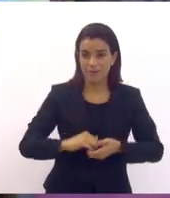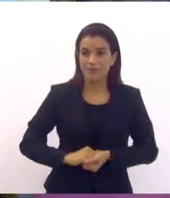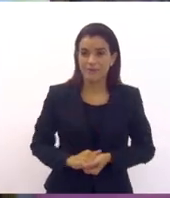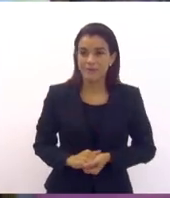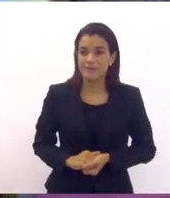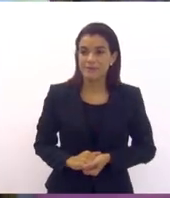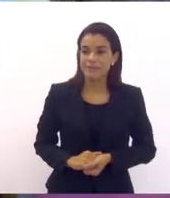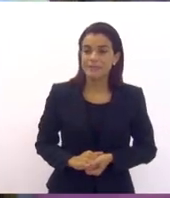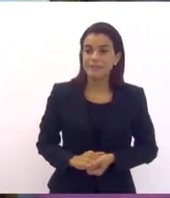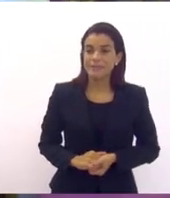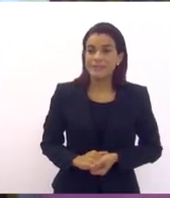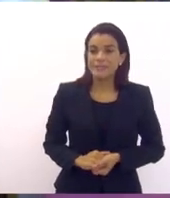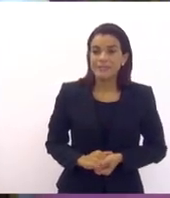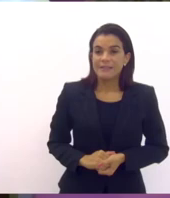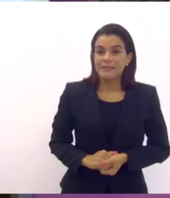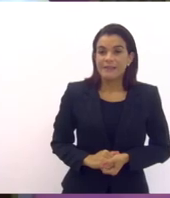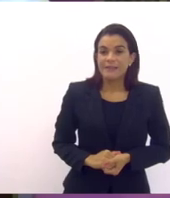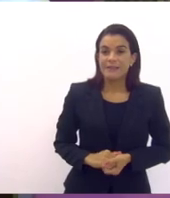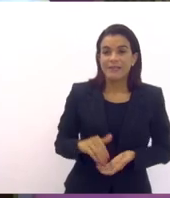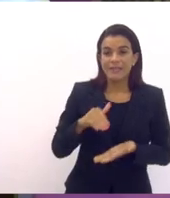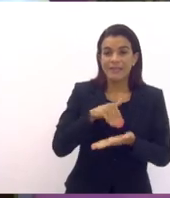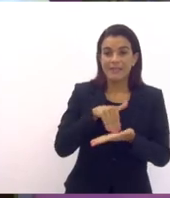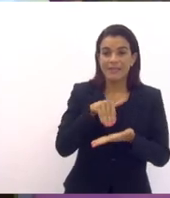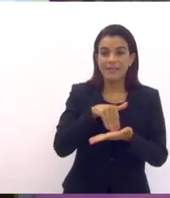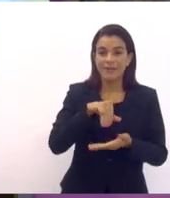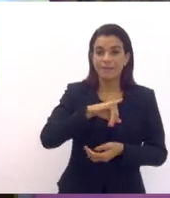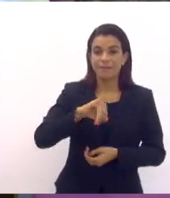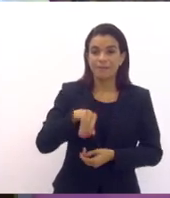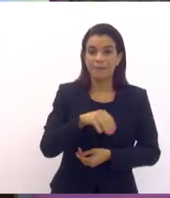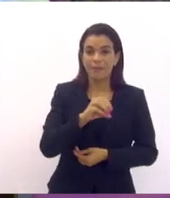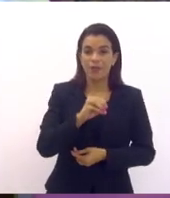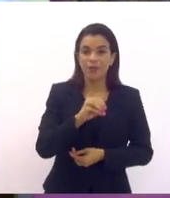encontro por favor a secretária Jorge